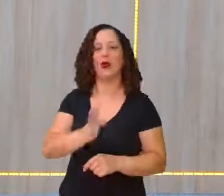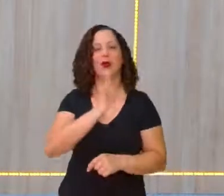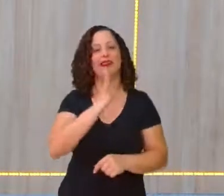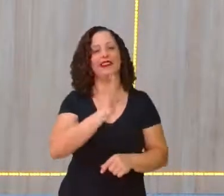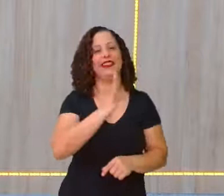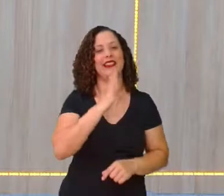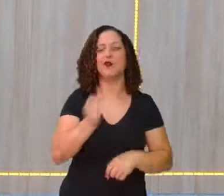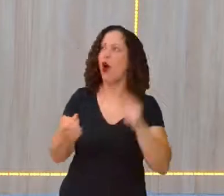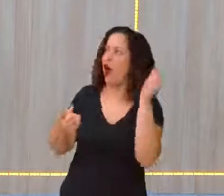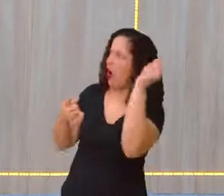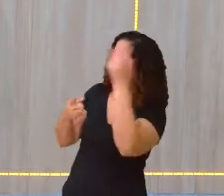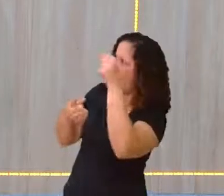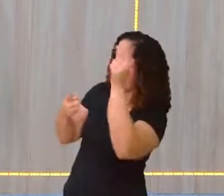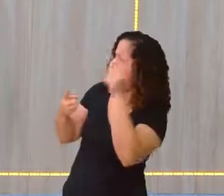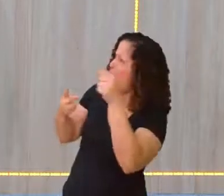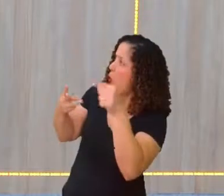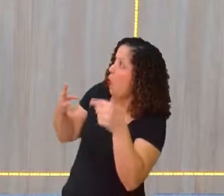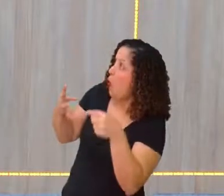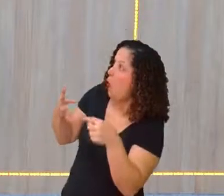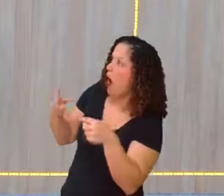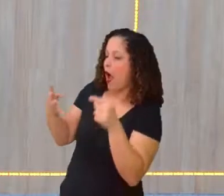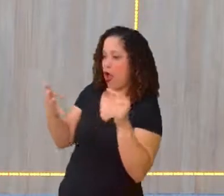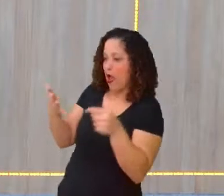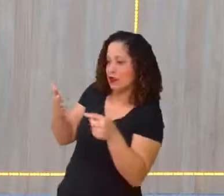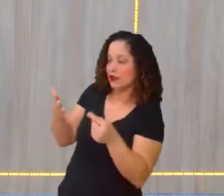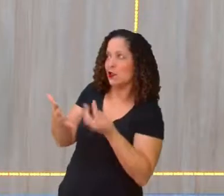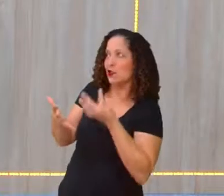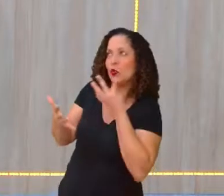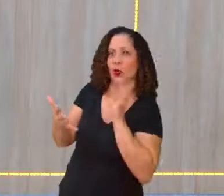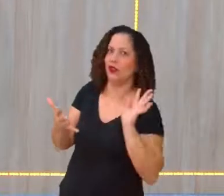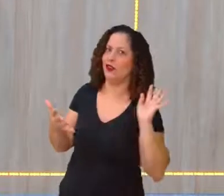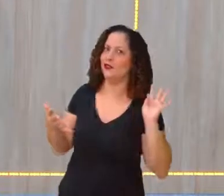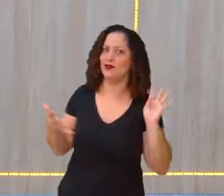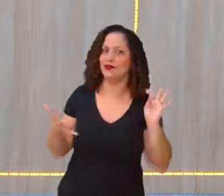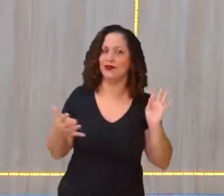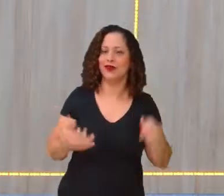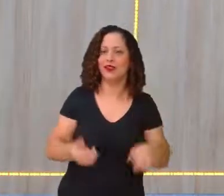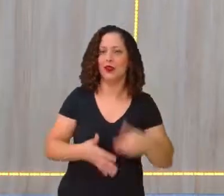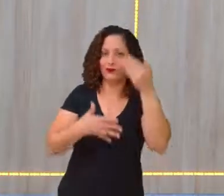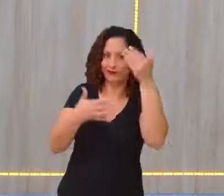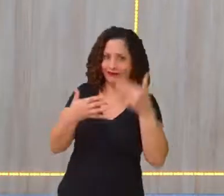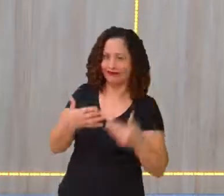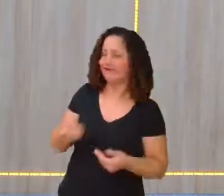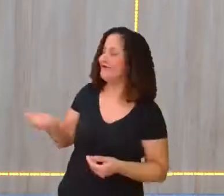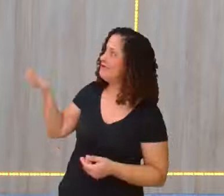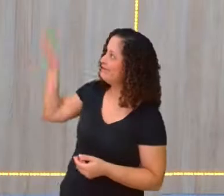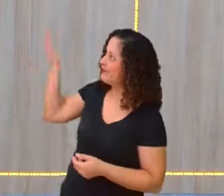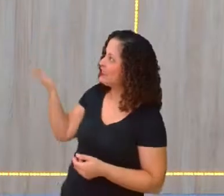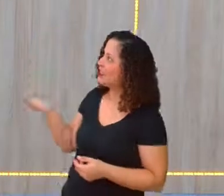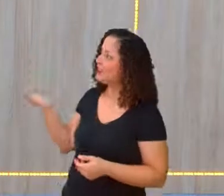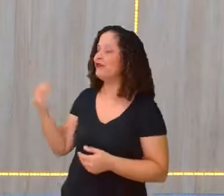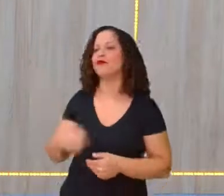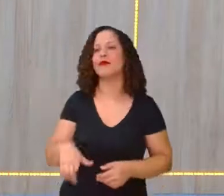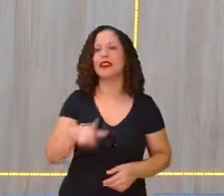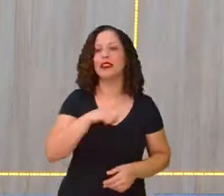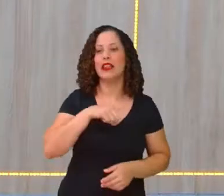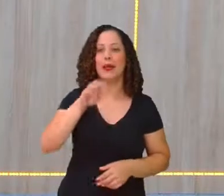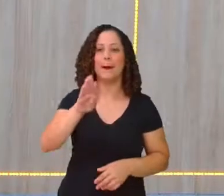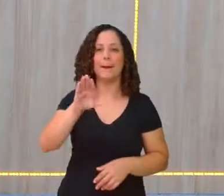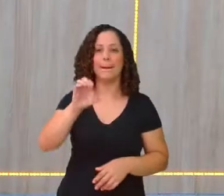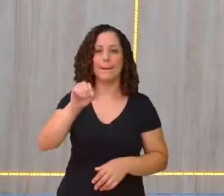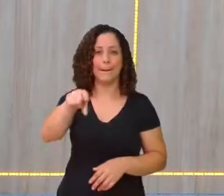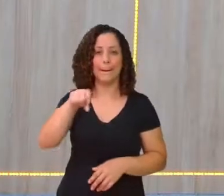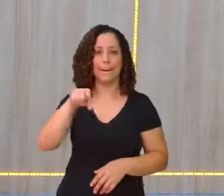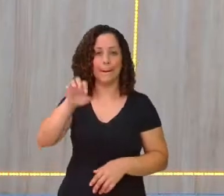conheço, essa aqui eu também conheço, essa aqui eu não conheço. Então, são essas aqui, ó. Nós temos o boxe,